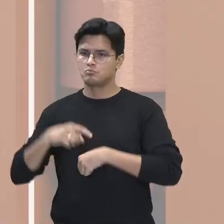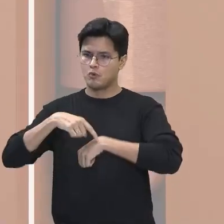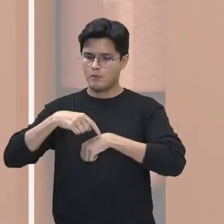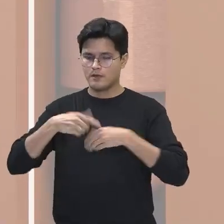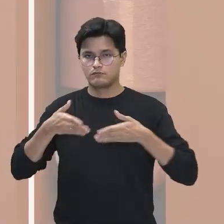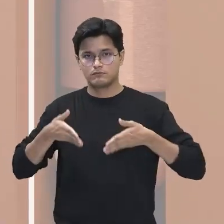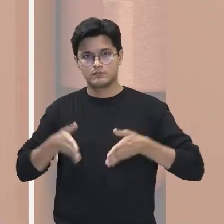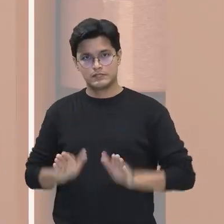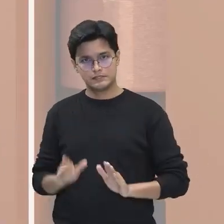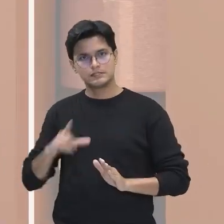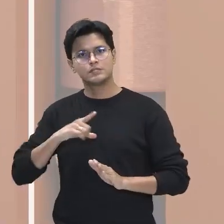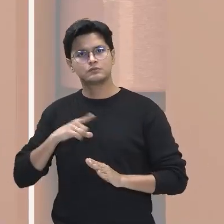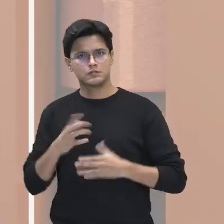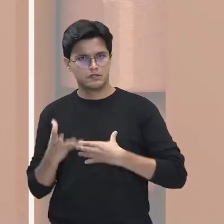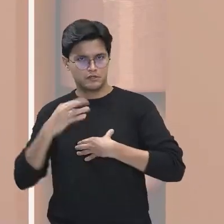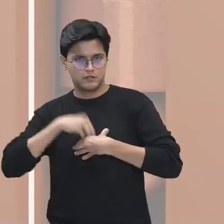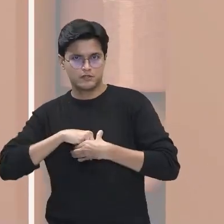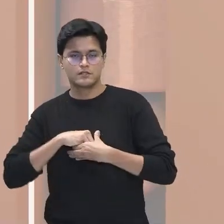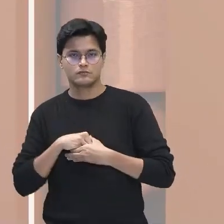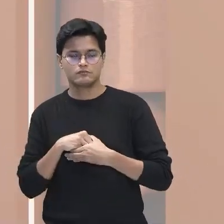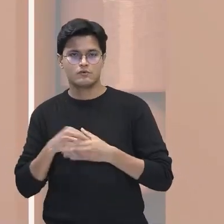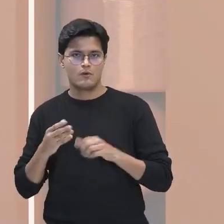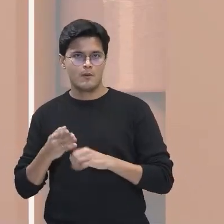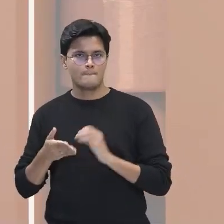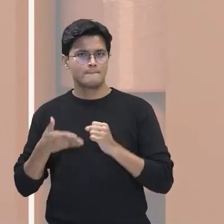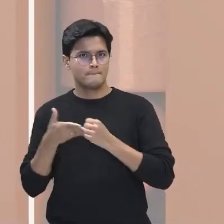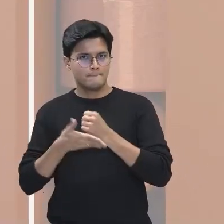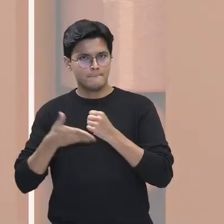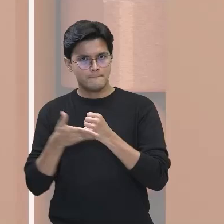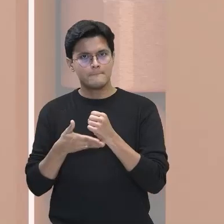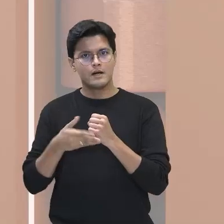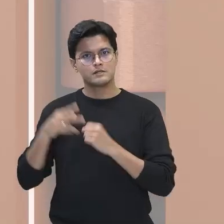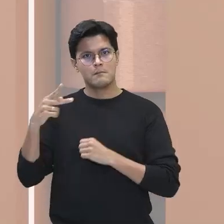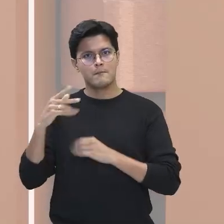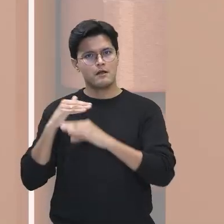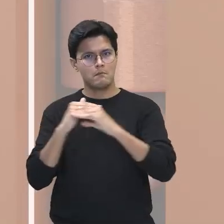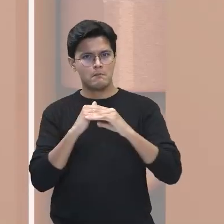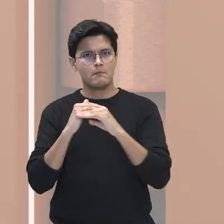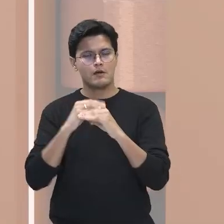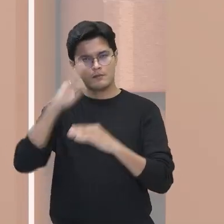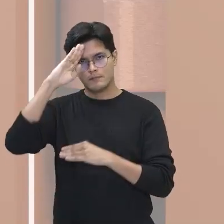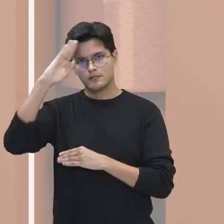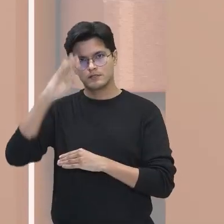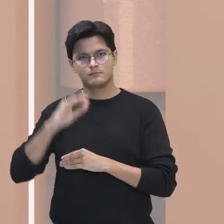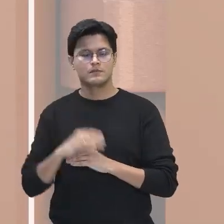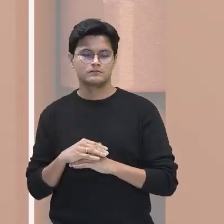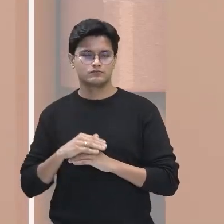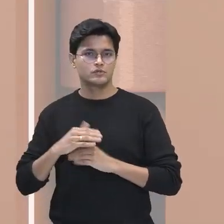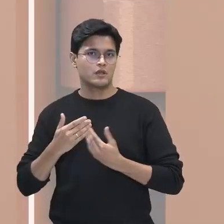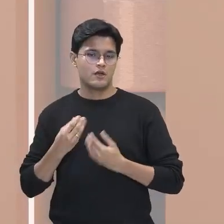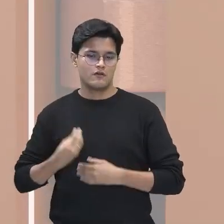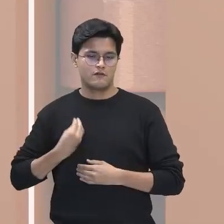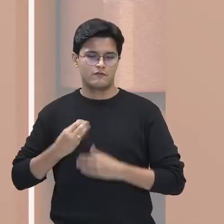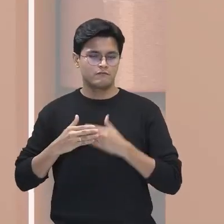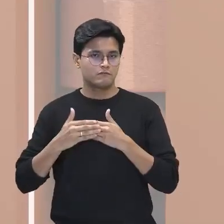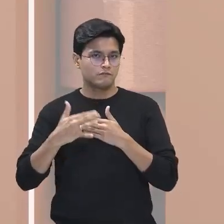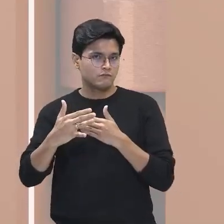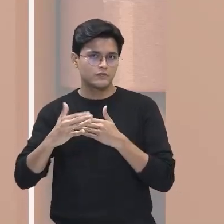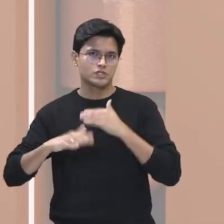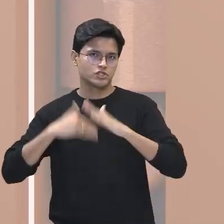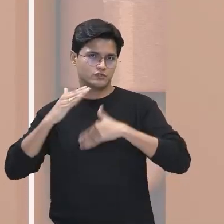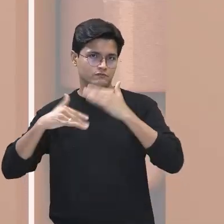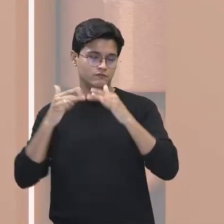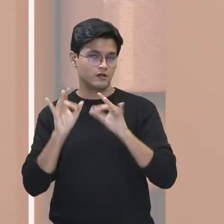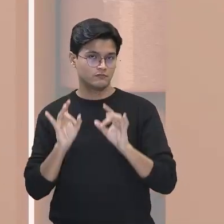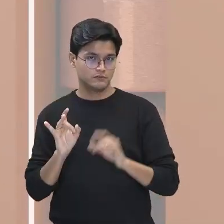estão presentes aí. Tá? Nós já vemos, a gente vai só desenvolver isso daí, mas esse conhecimento já é inato